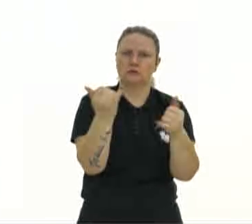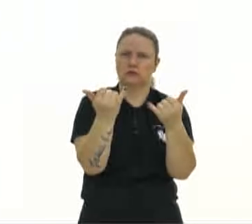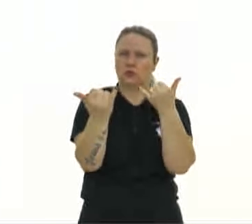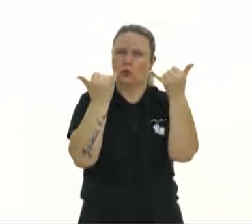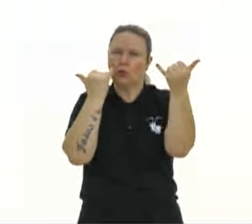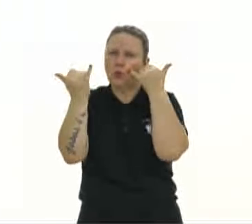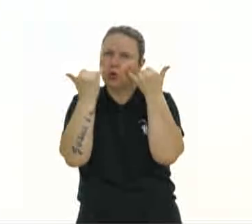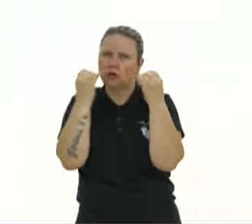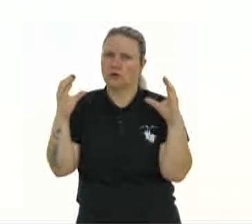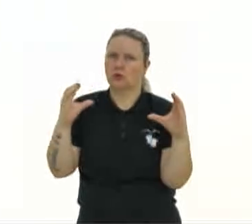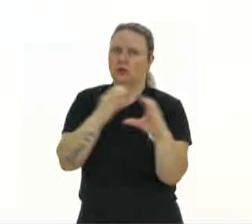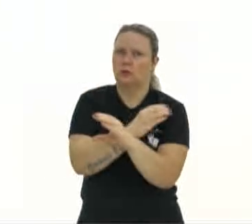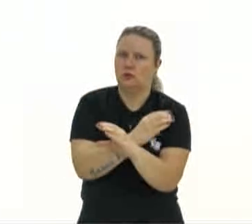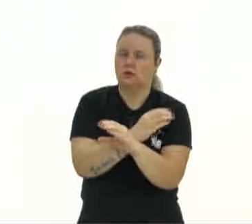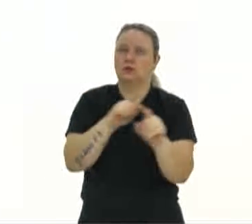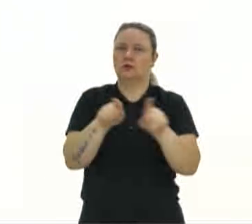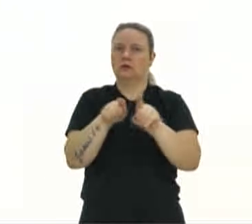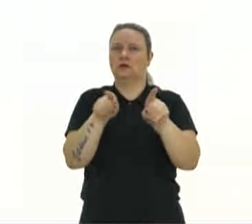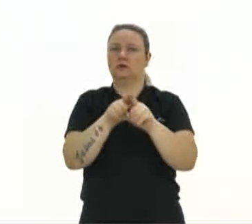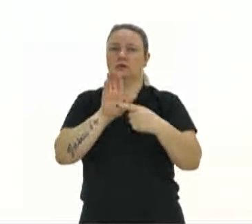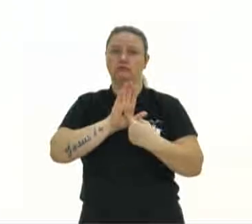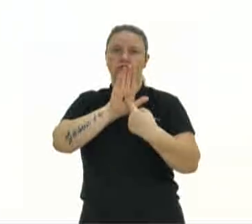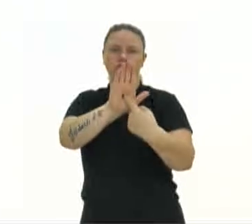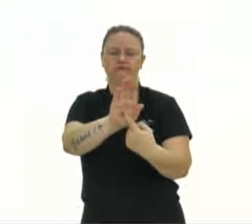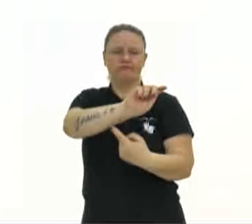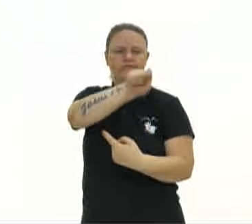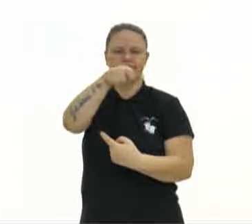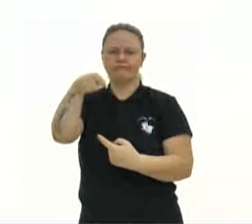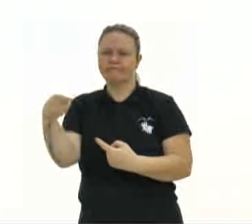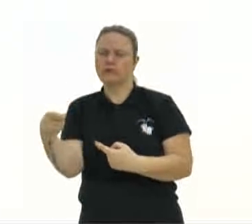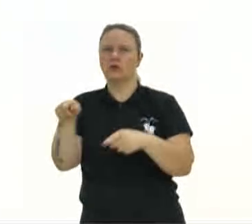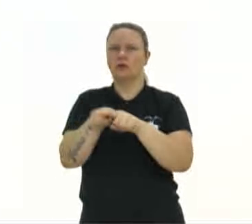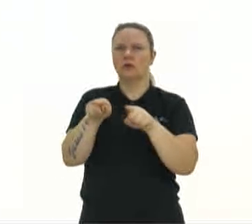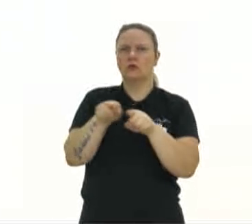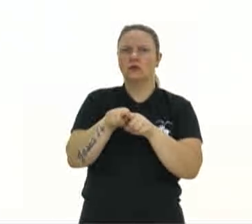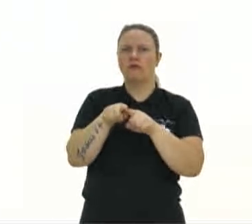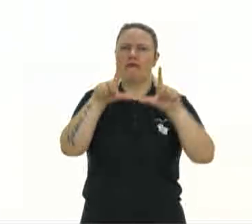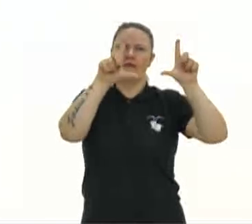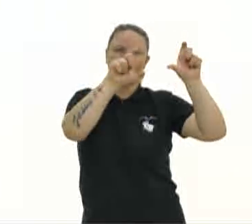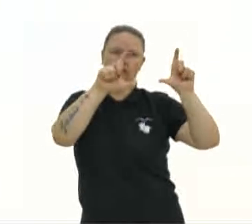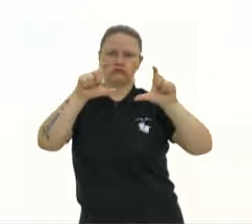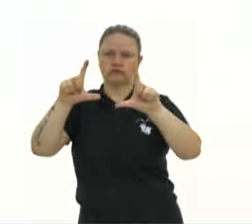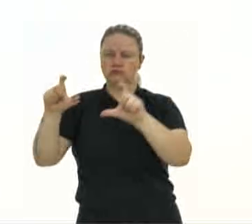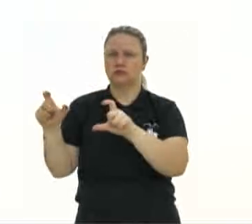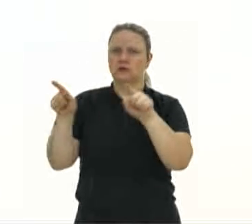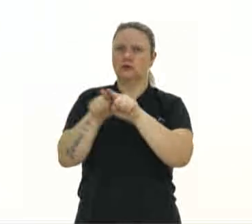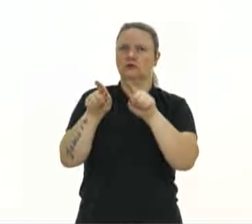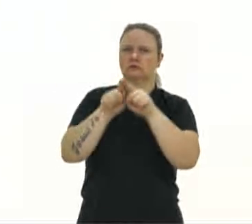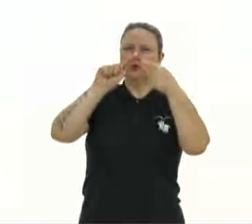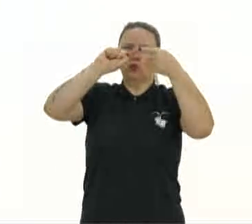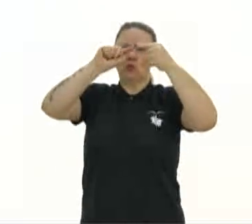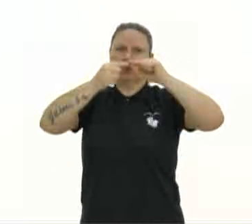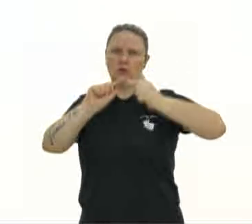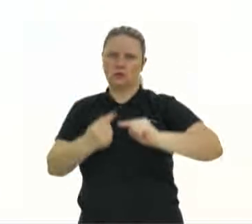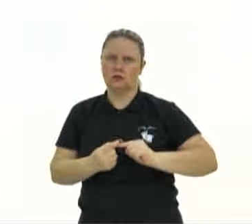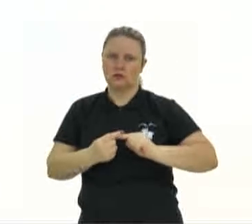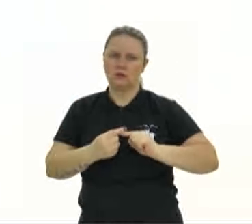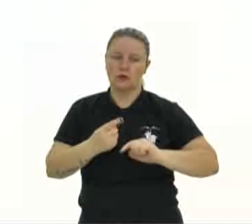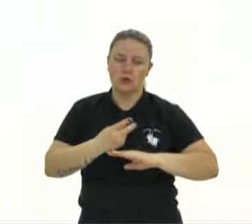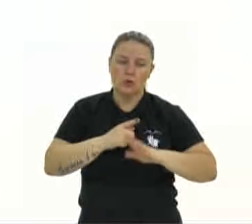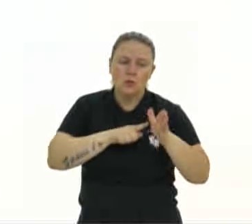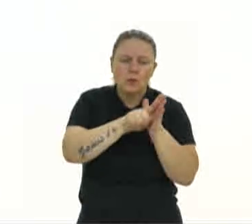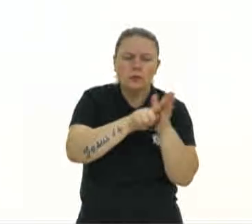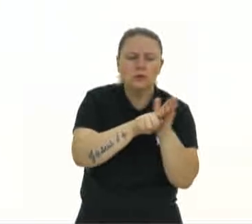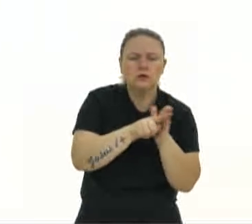O segundo ícone representa imagens, fotos, esse faz relação à pesquisa em um buscador. O